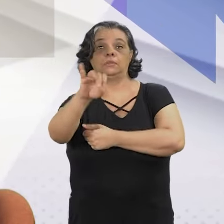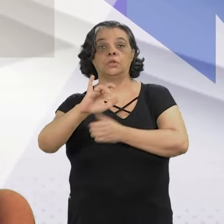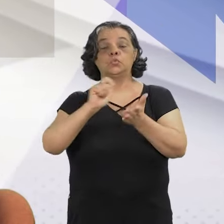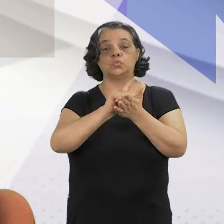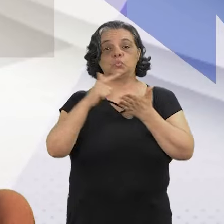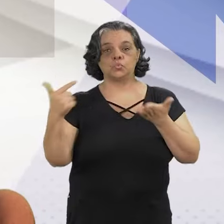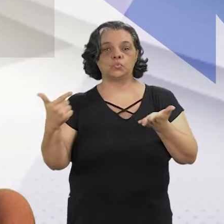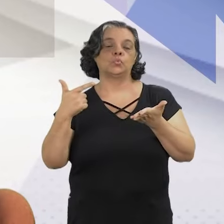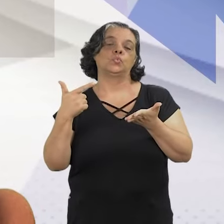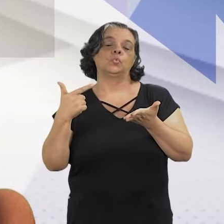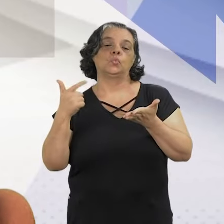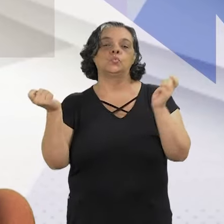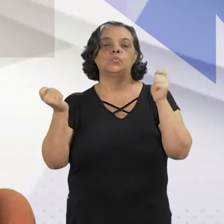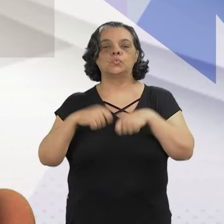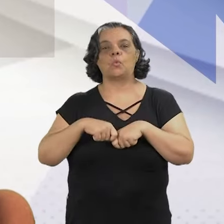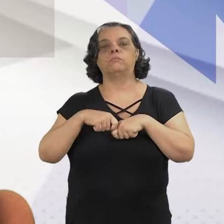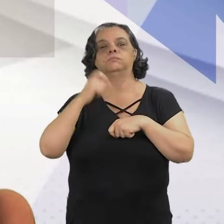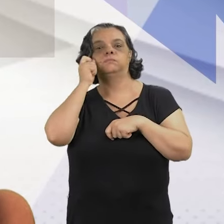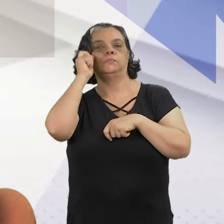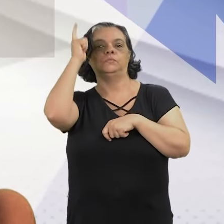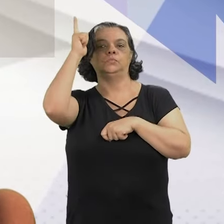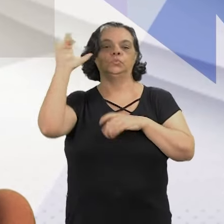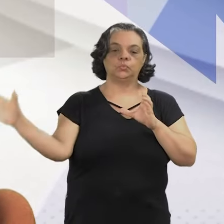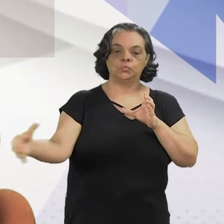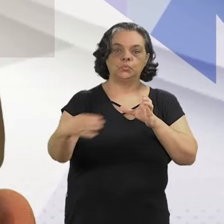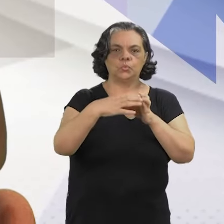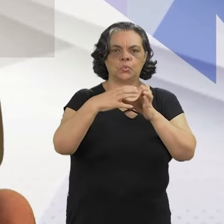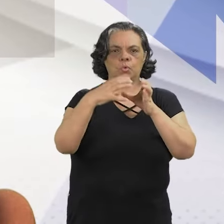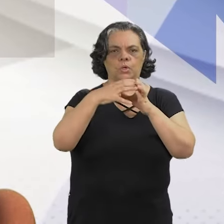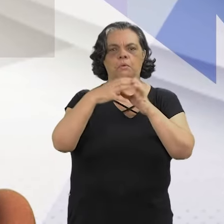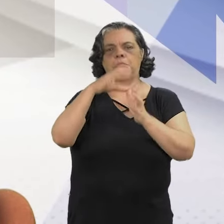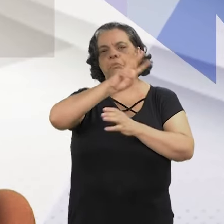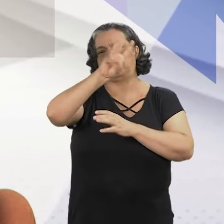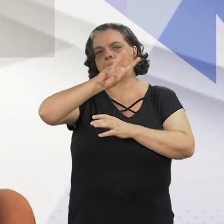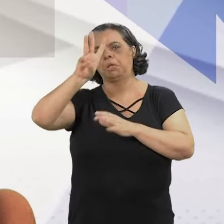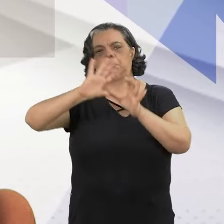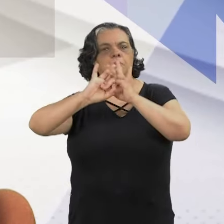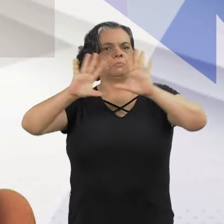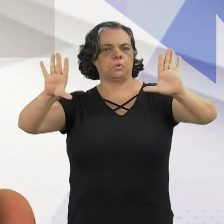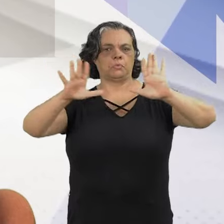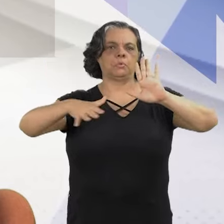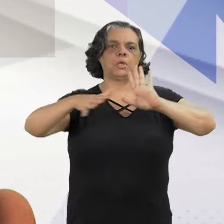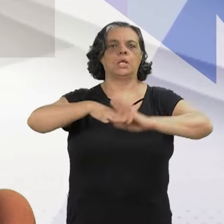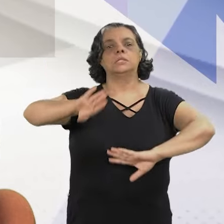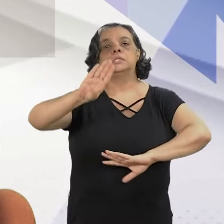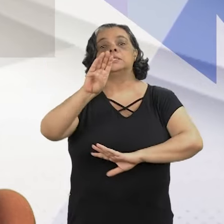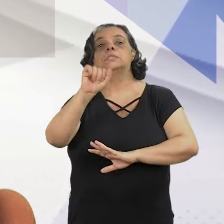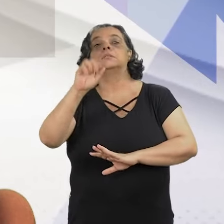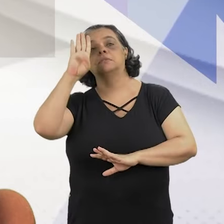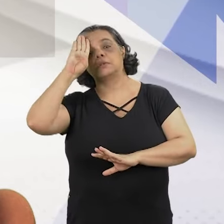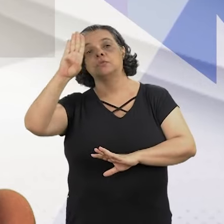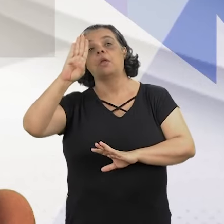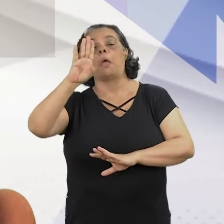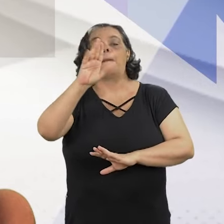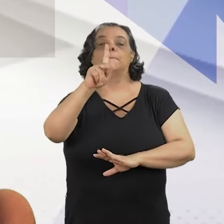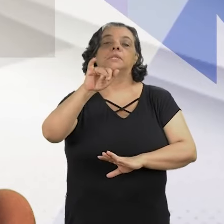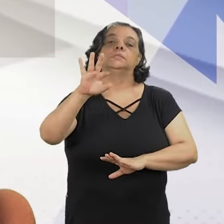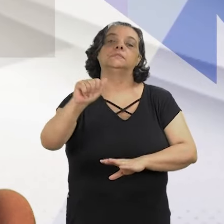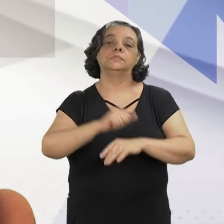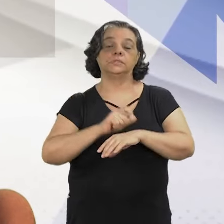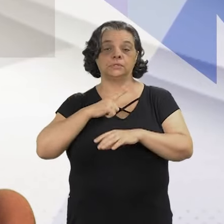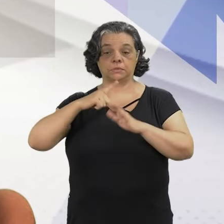Oliveira sou jornalista sou idealizadora do coletivo de mídia independente Popular Sargento perifa